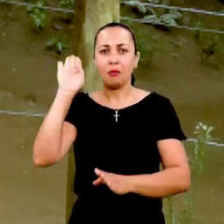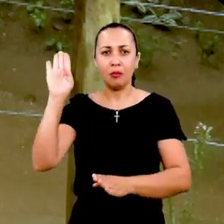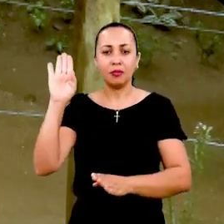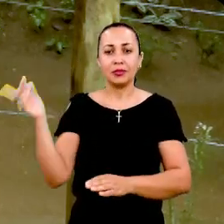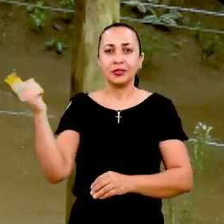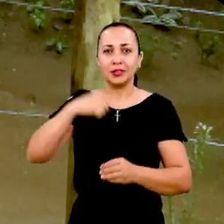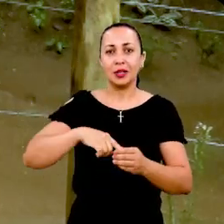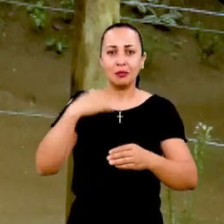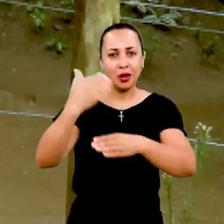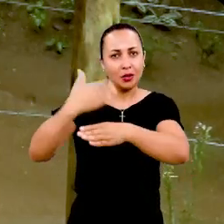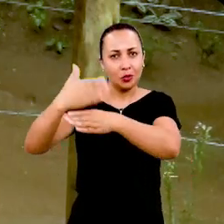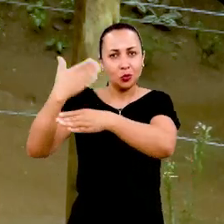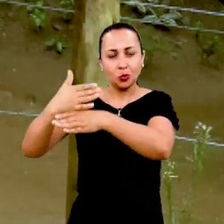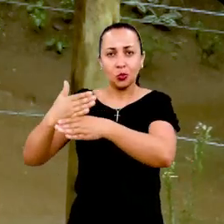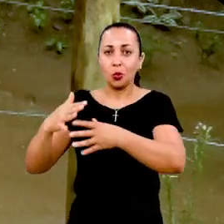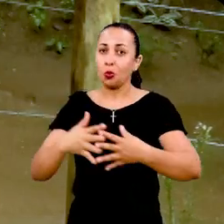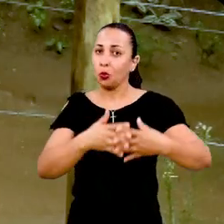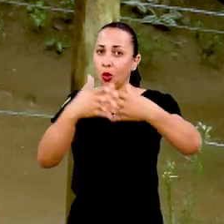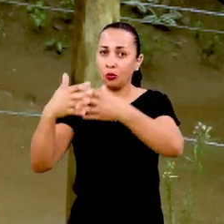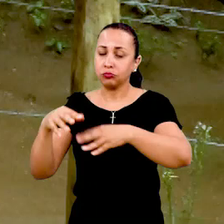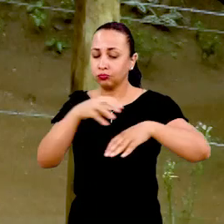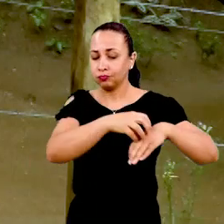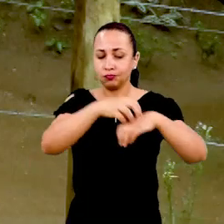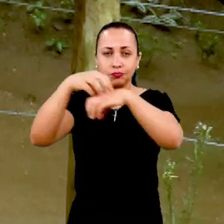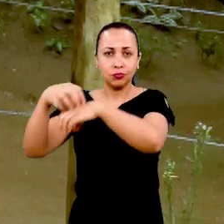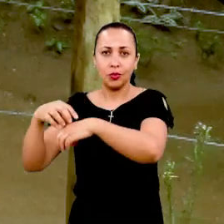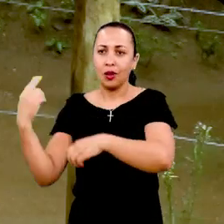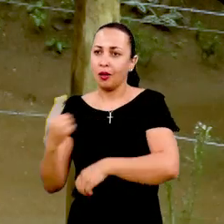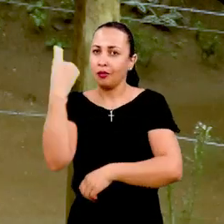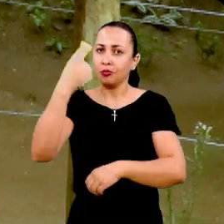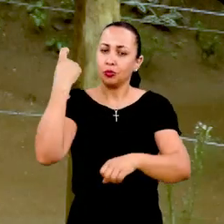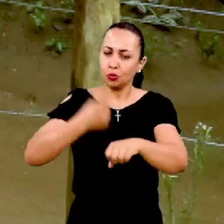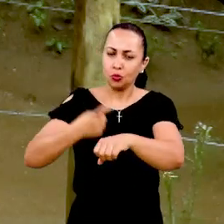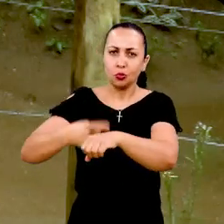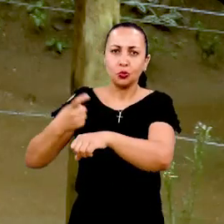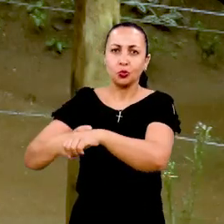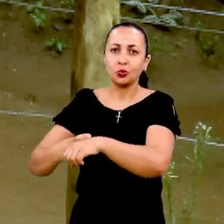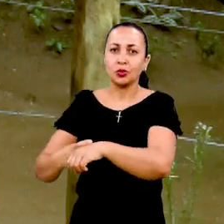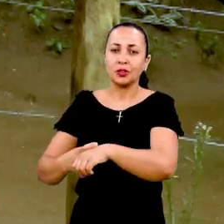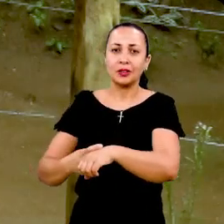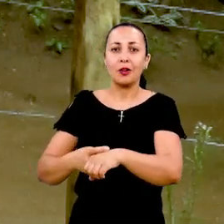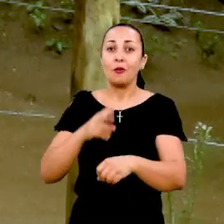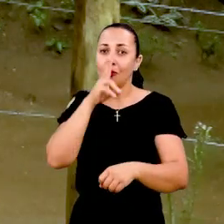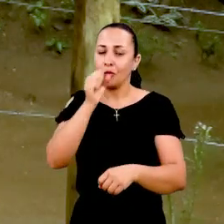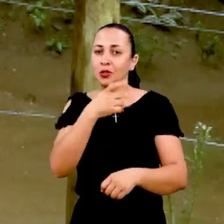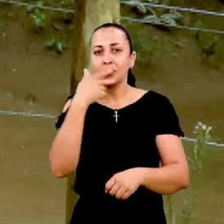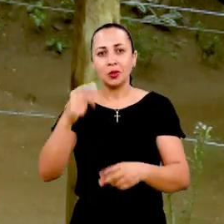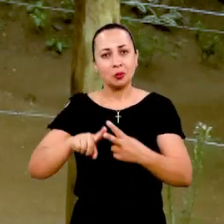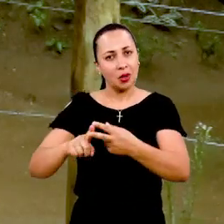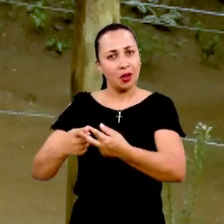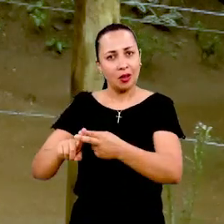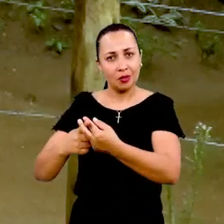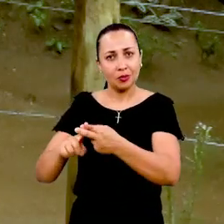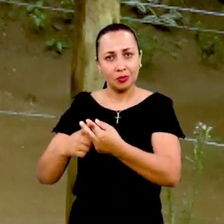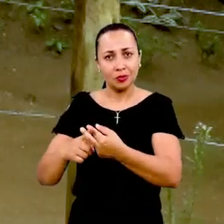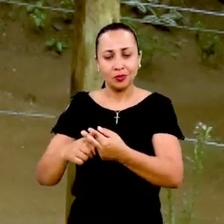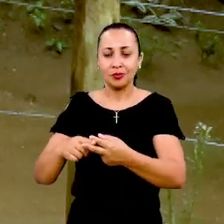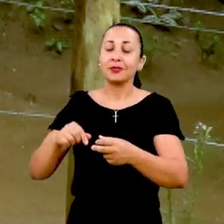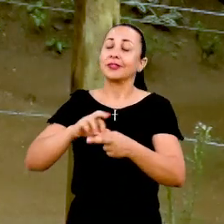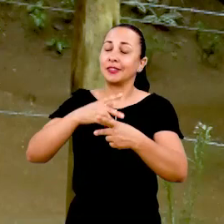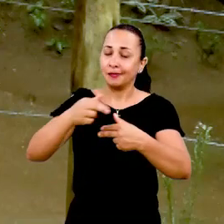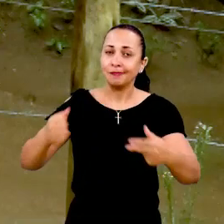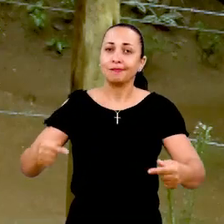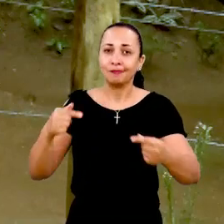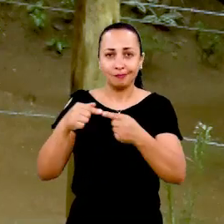trazer para o setor de infraestrutura dos transportes alta durabilidade, resistência aos esforços mecânicos e versatilidade em